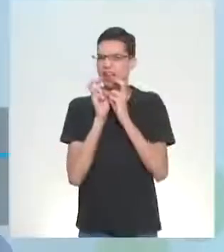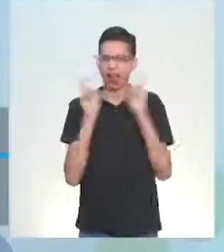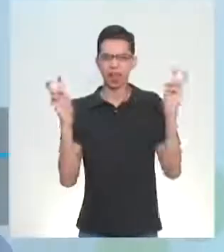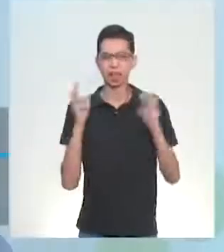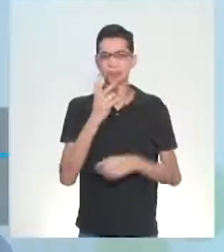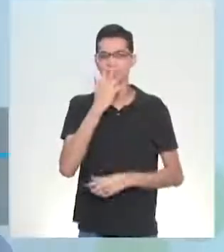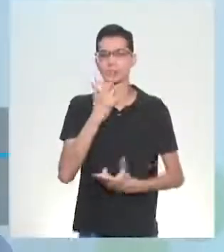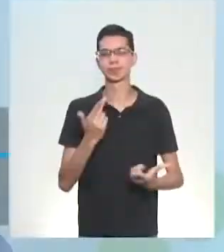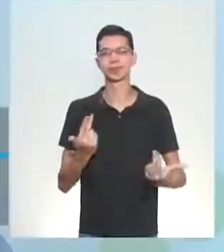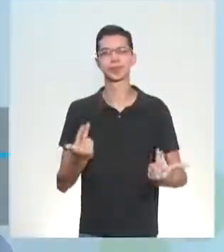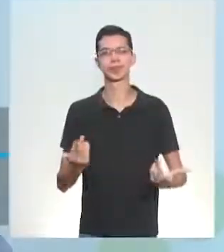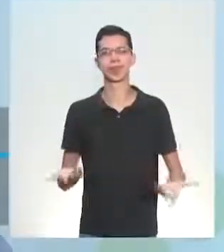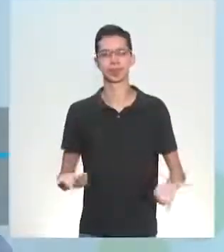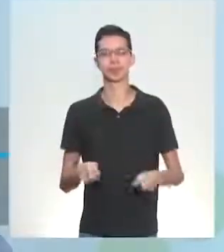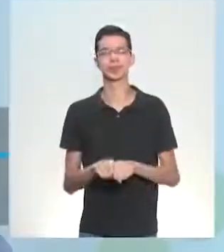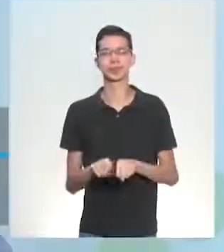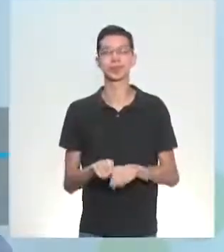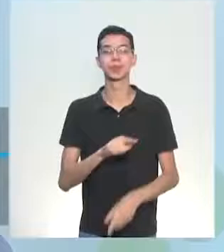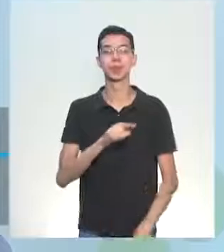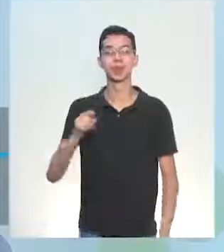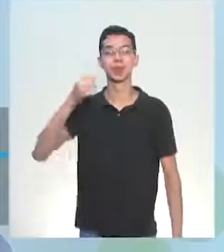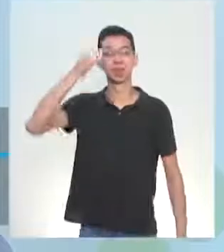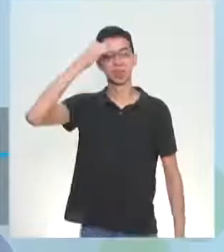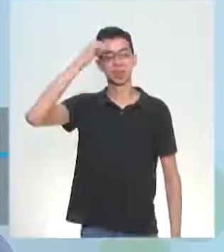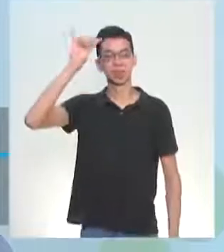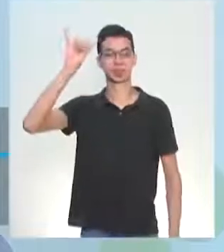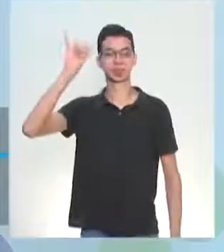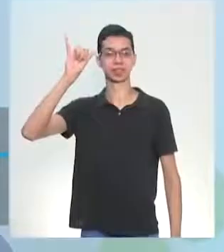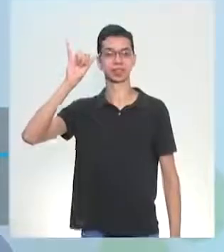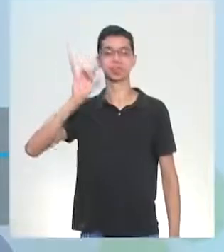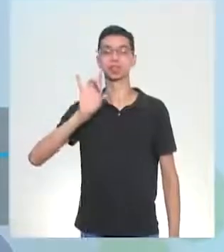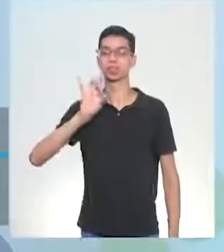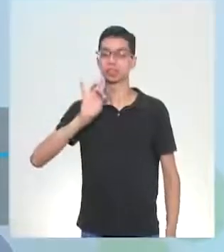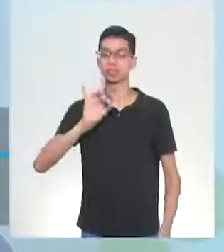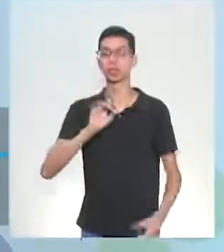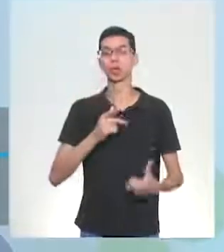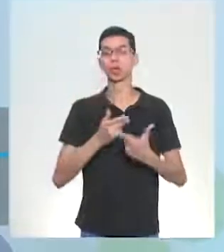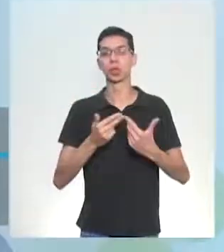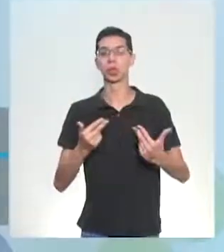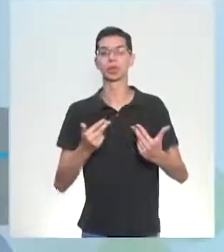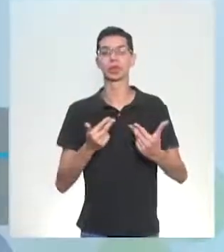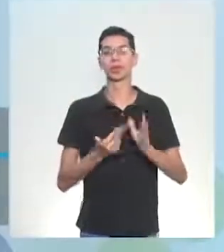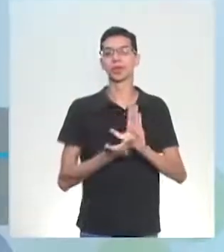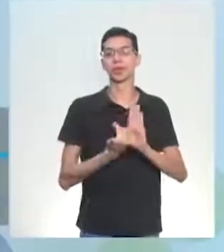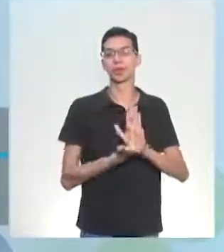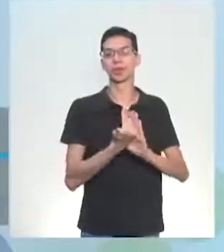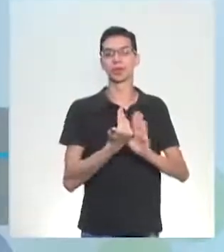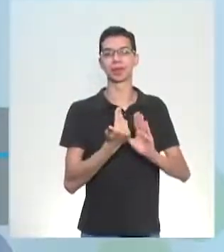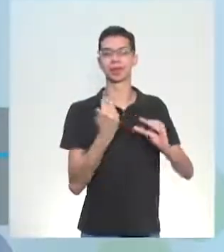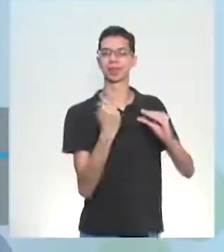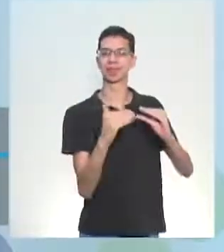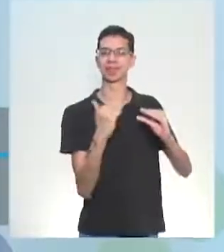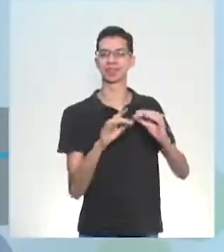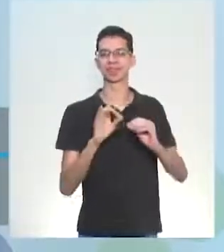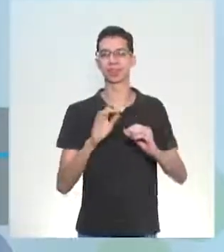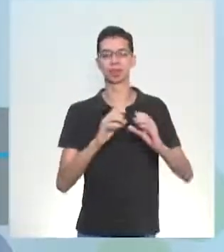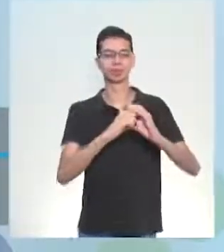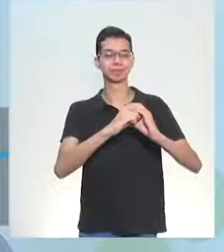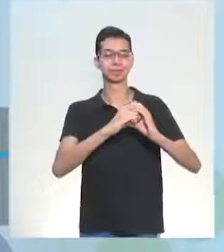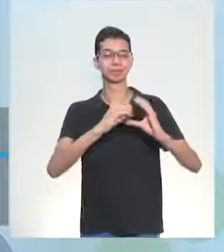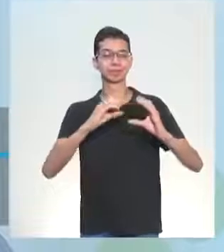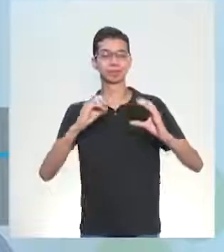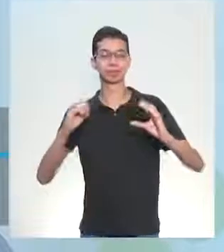pessoa. Evitar situações de mandar somente figurinhas, porque tem pessoas que não conseguem fazer essa interpretação, depende do